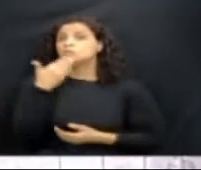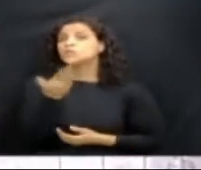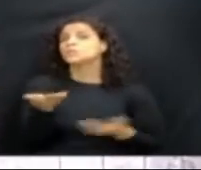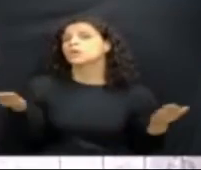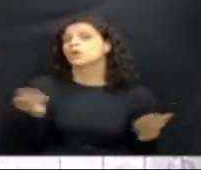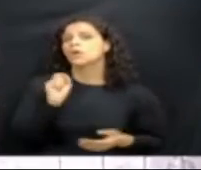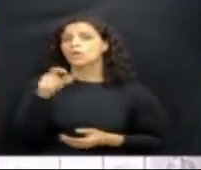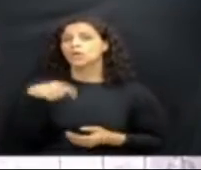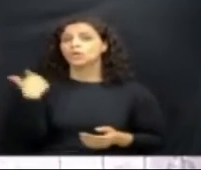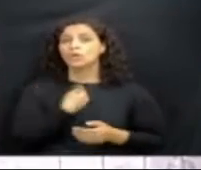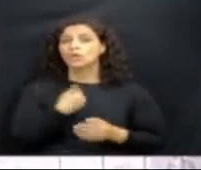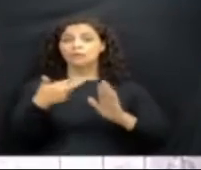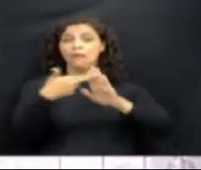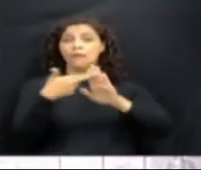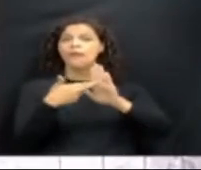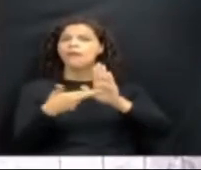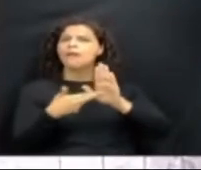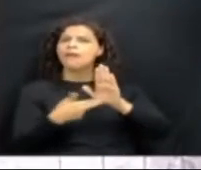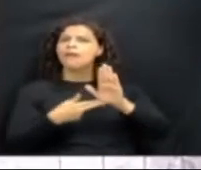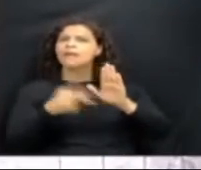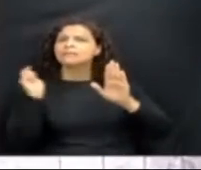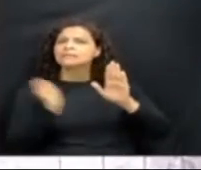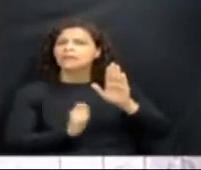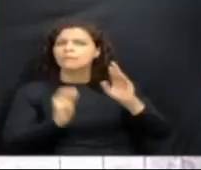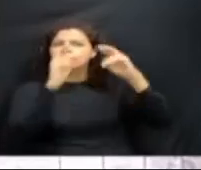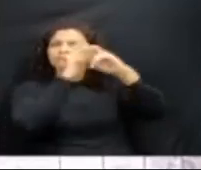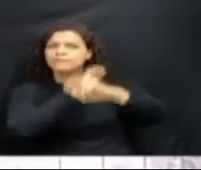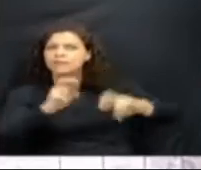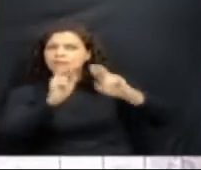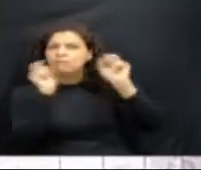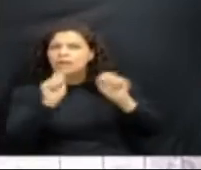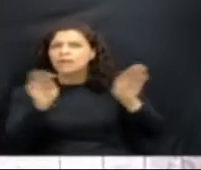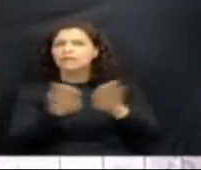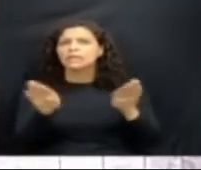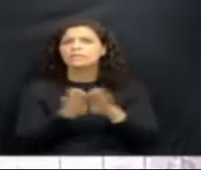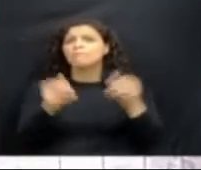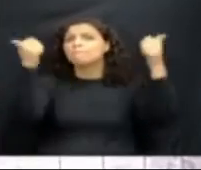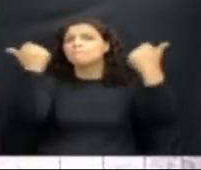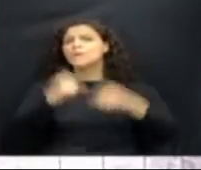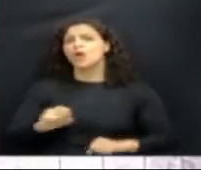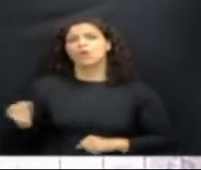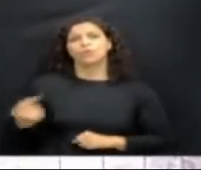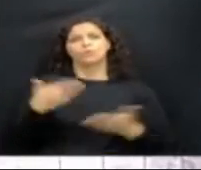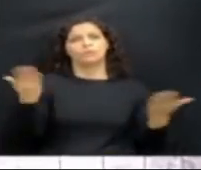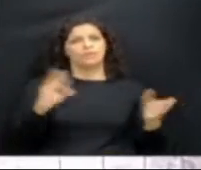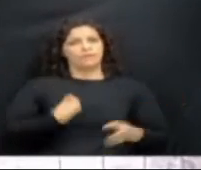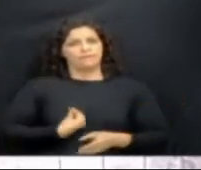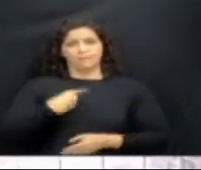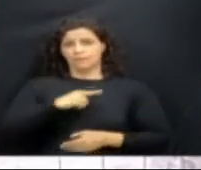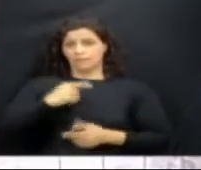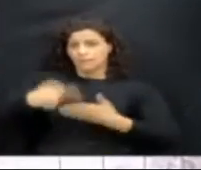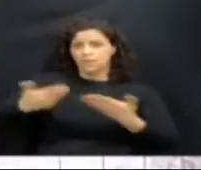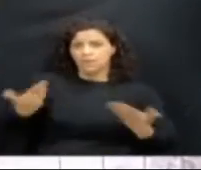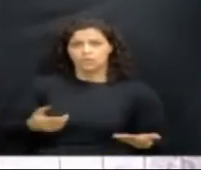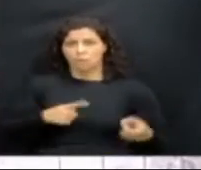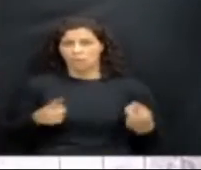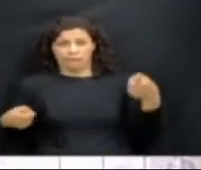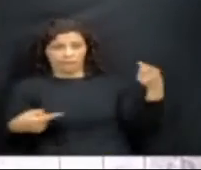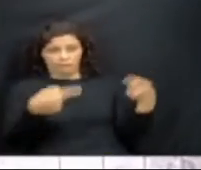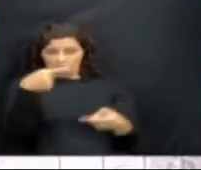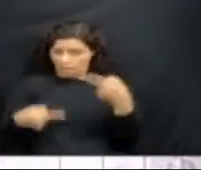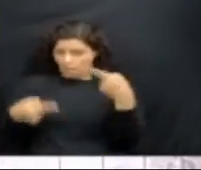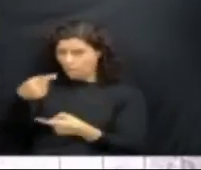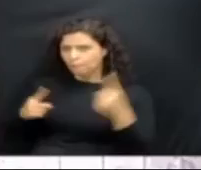pedindo, criemos condições para fiscalizar e não deixar ficar pior. Isso não pode ser uma guerra